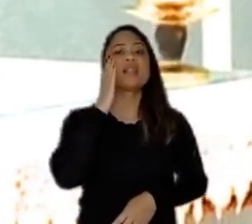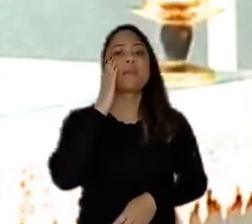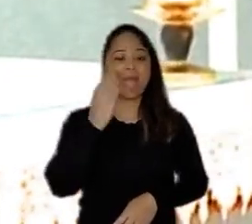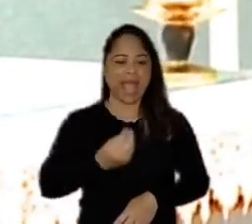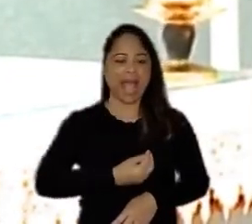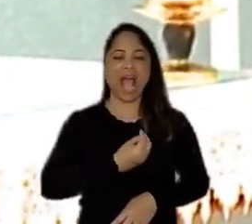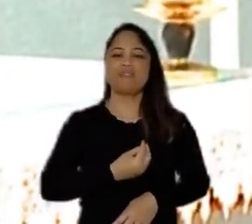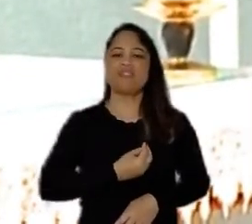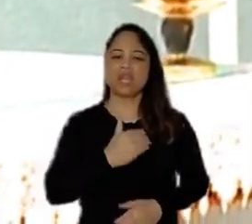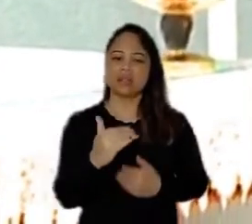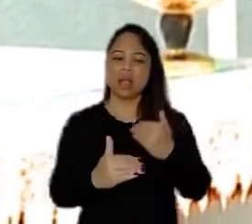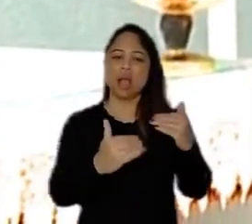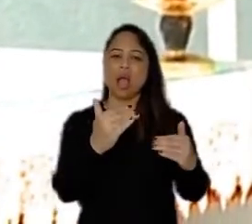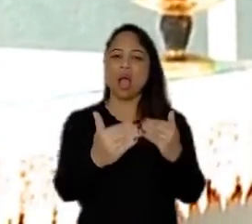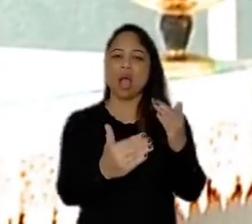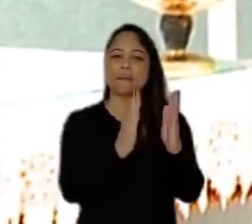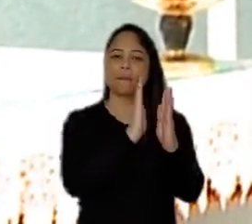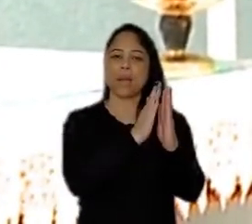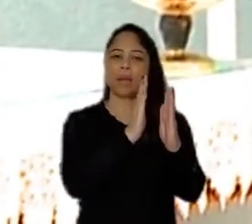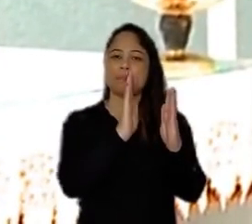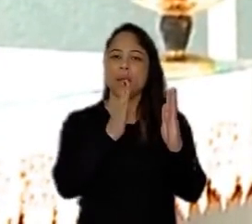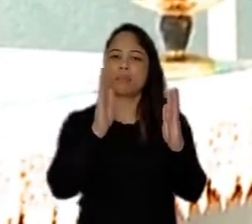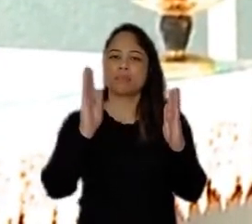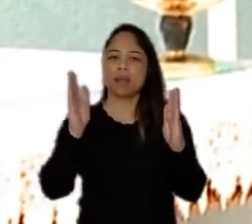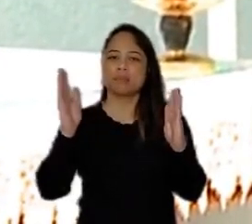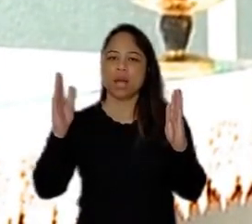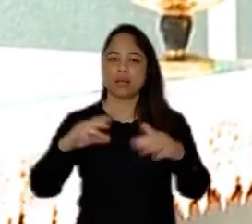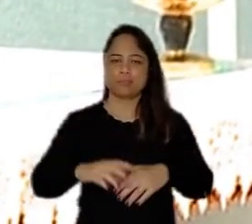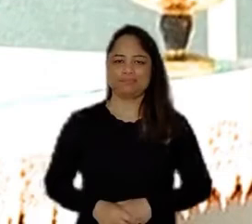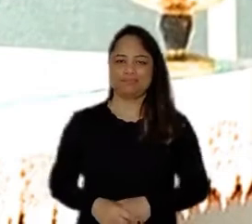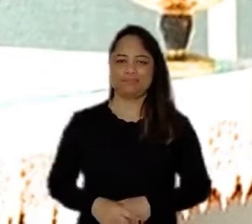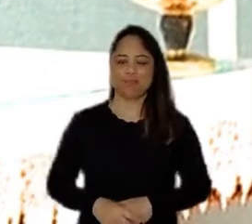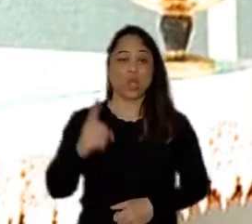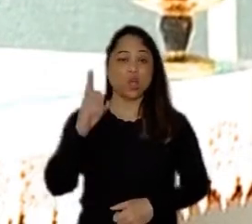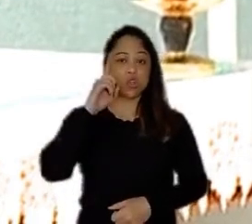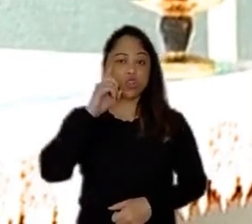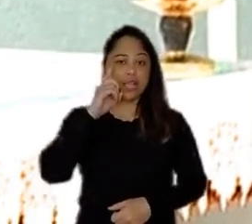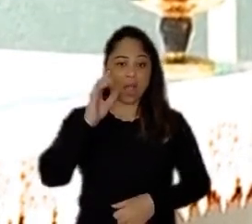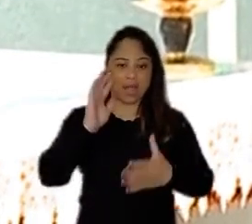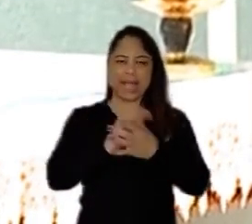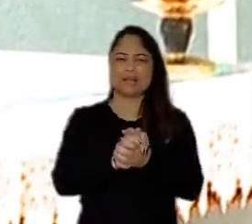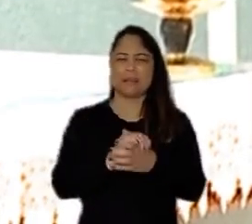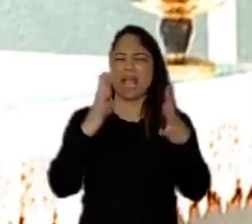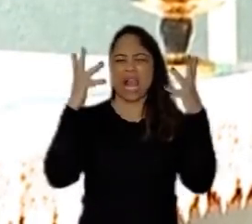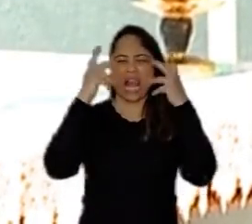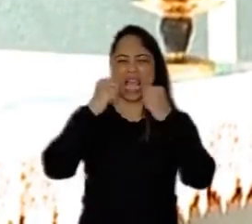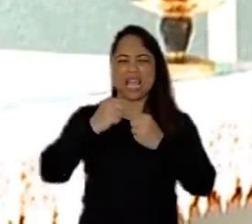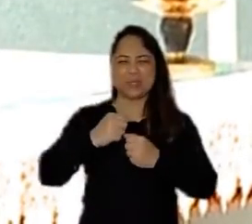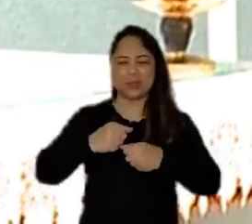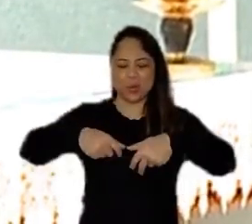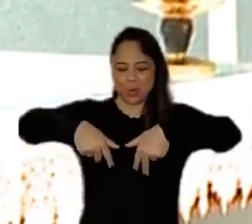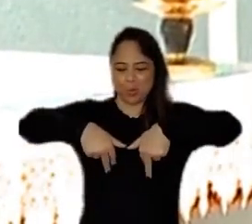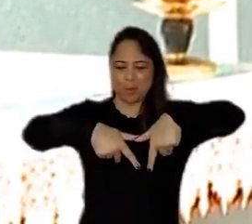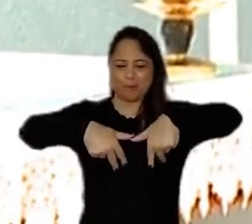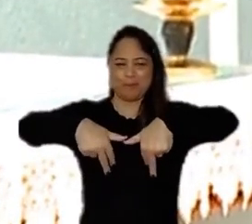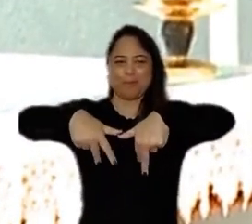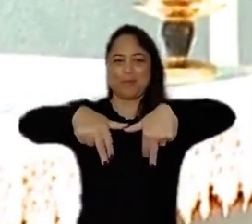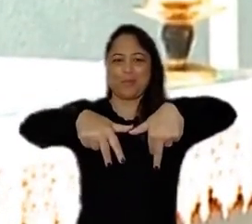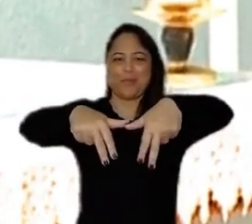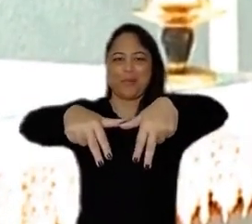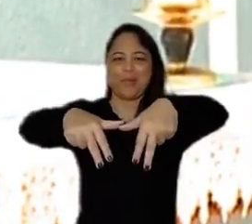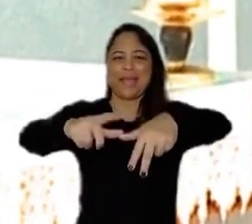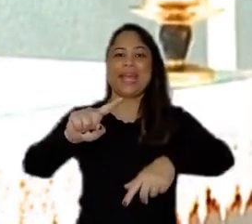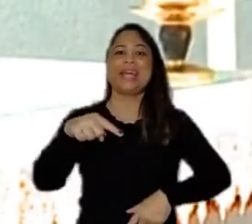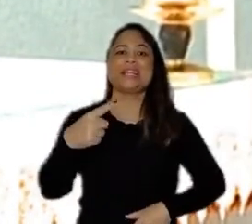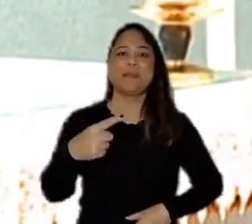feita de processos. Quando a gente entra na igreja é tudo muito lindo, depois tem uma fase terrível. Depois dessa fase terrível a gente atinge